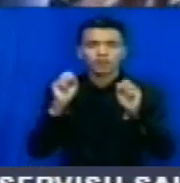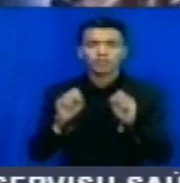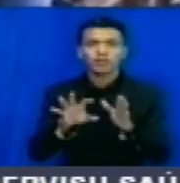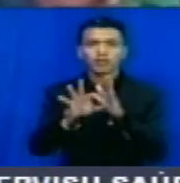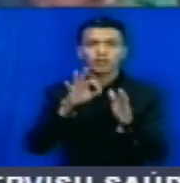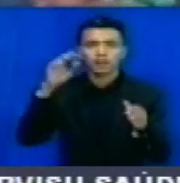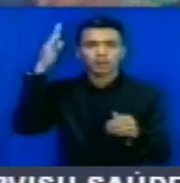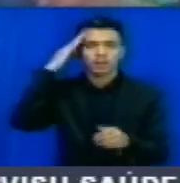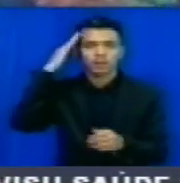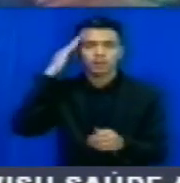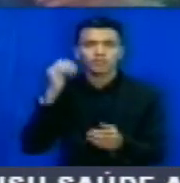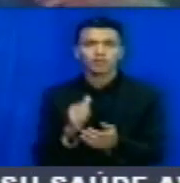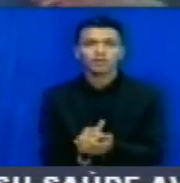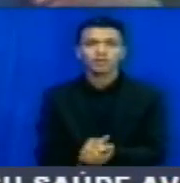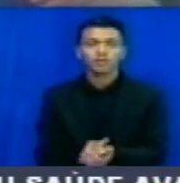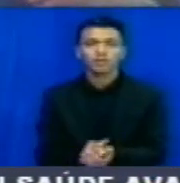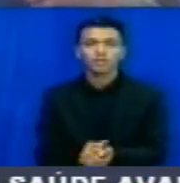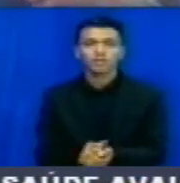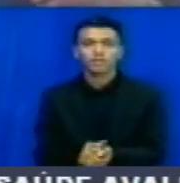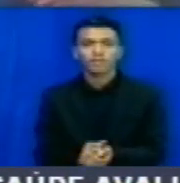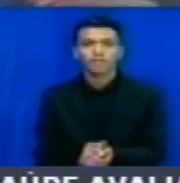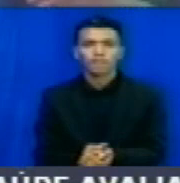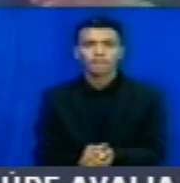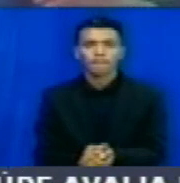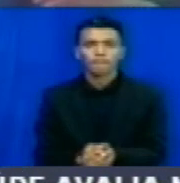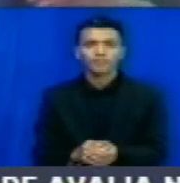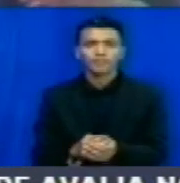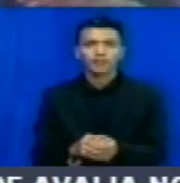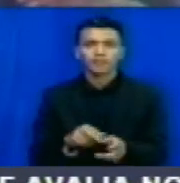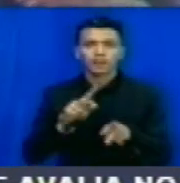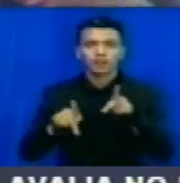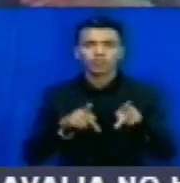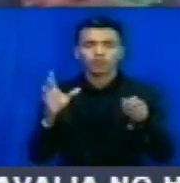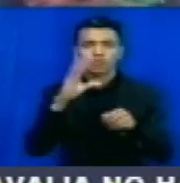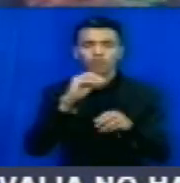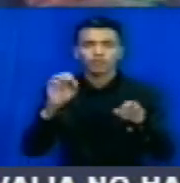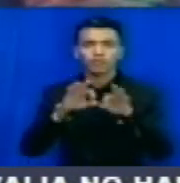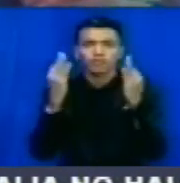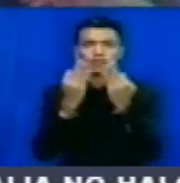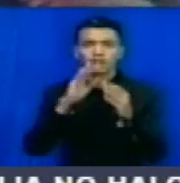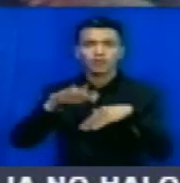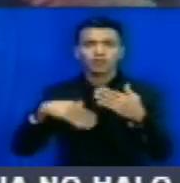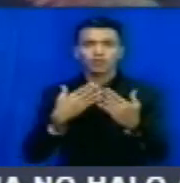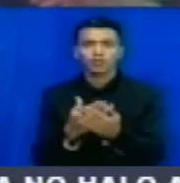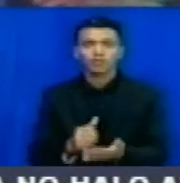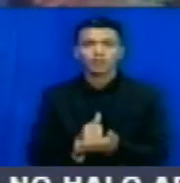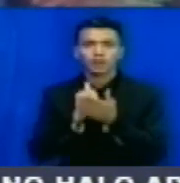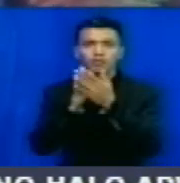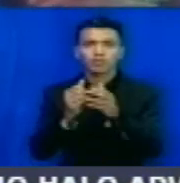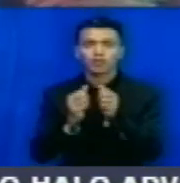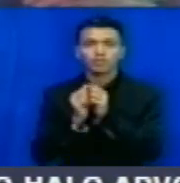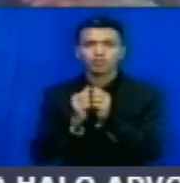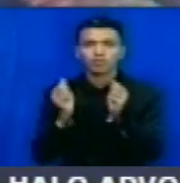reconhecimento. Logo aí tu bota em serviço, durante a fono, na nossa família será outro. Me vemos que contribui, a